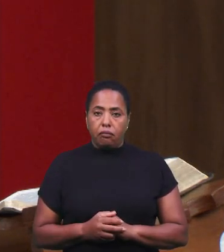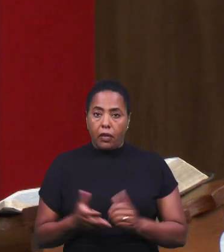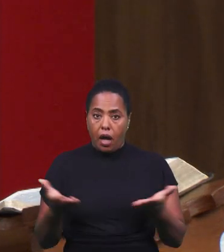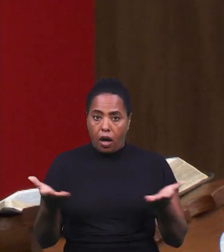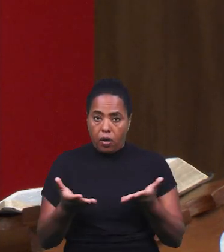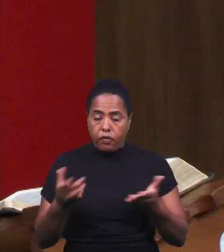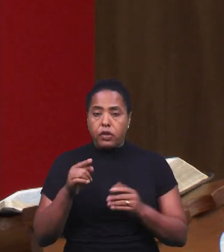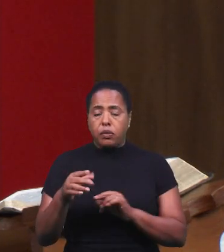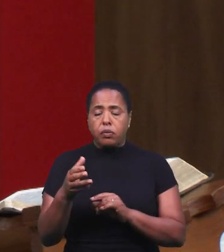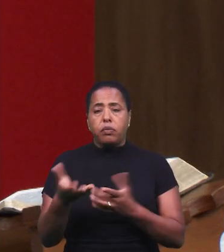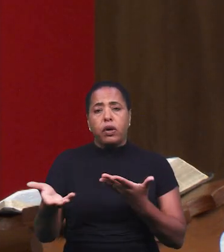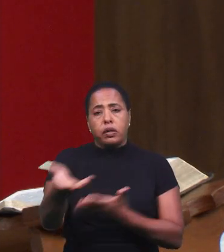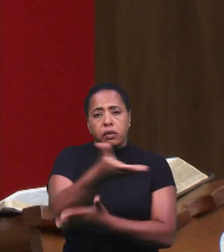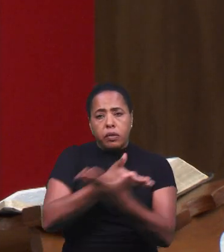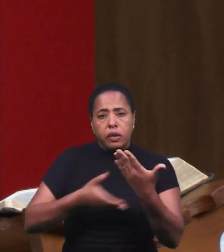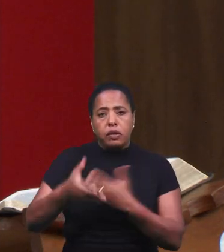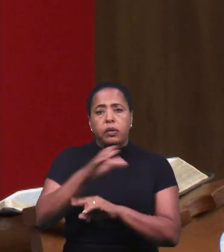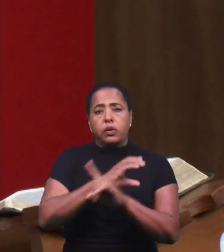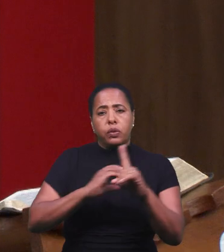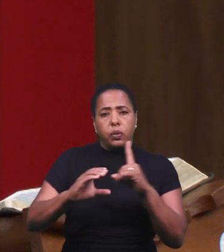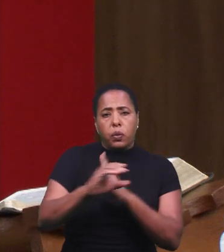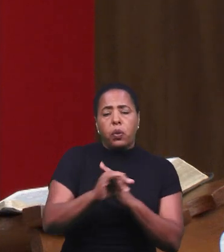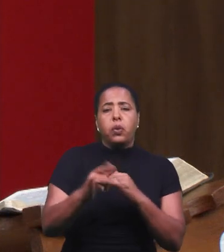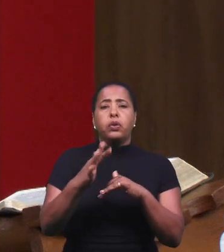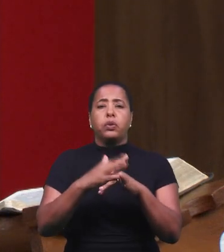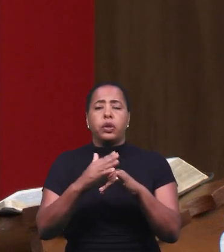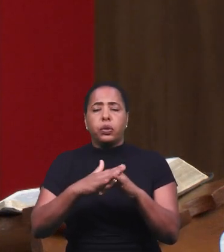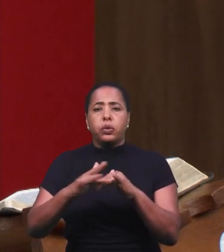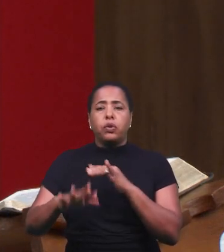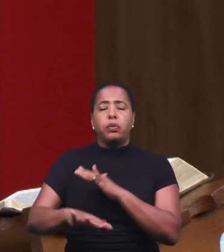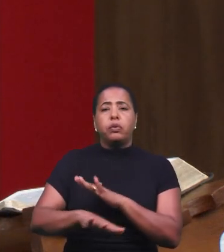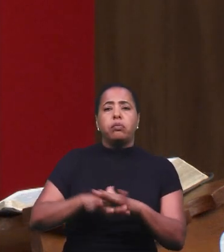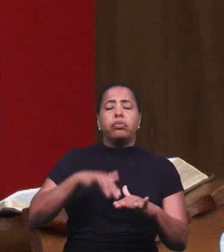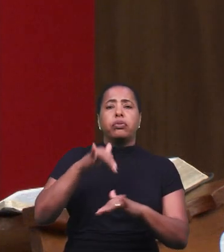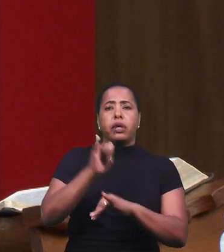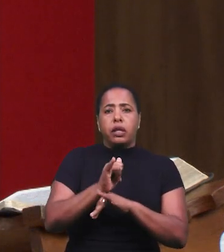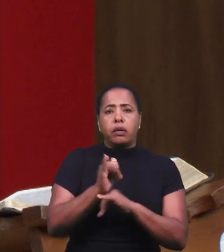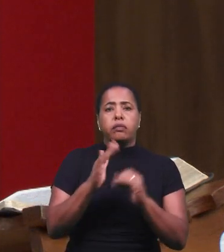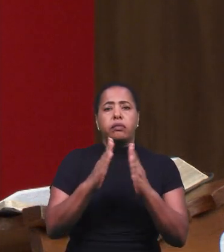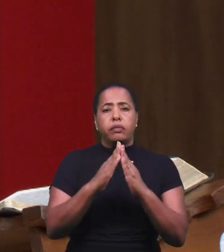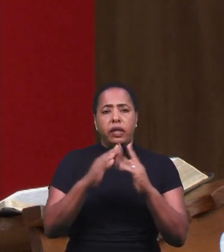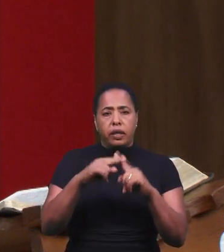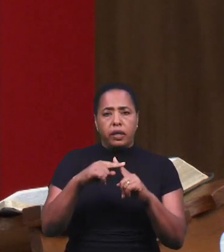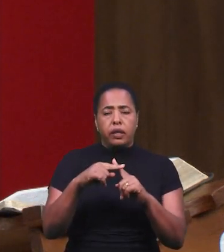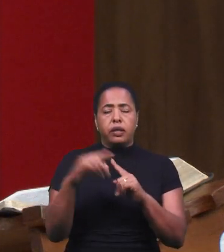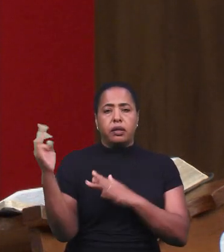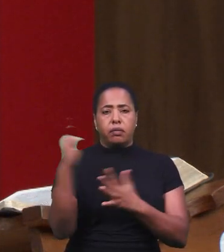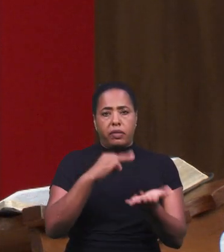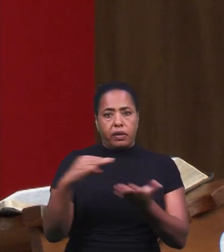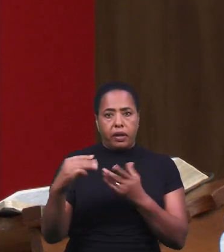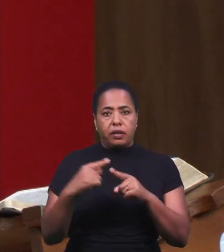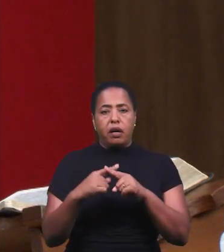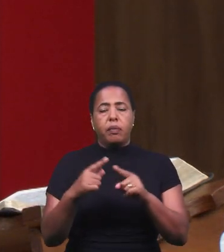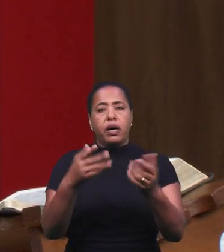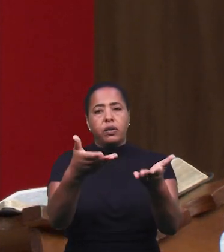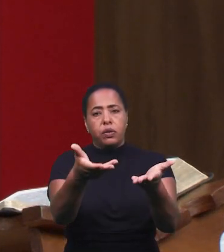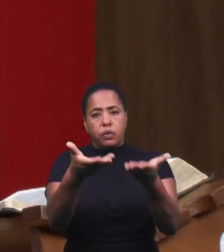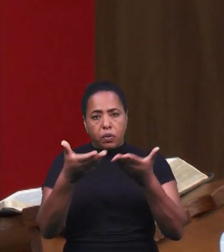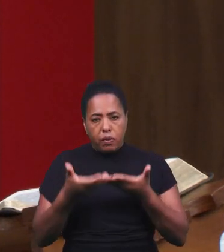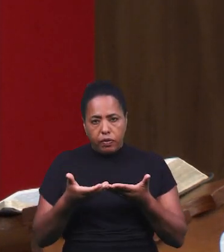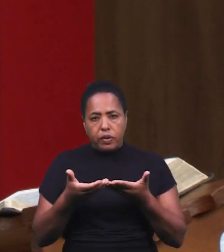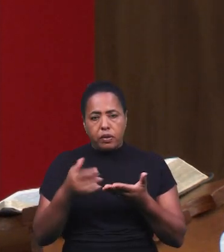canal da Igreja Cristã Maranata, mas fica aqui um convite para que você também possa participar em uma das nossas igrejas. E